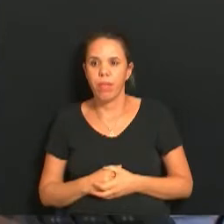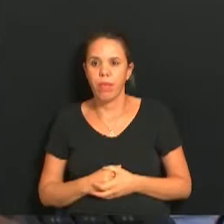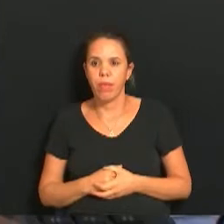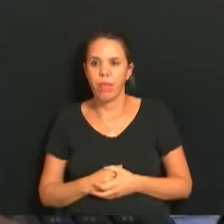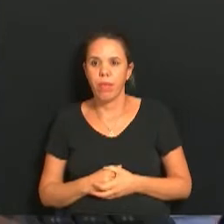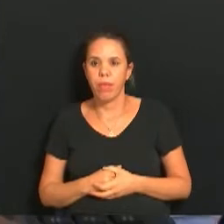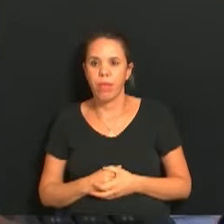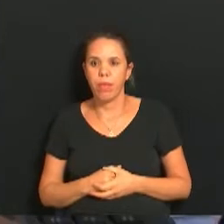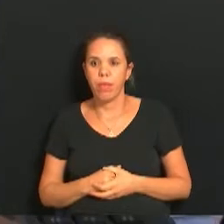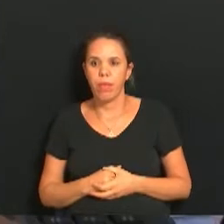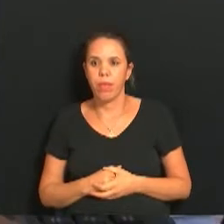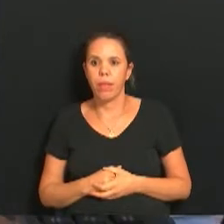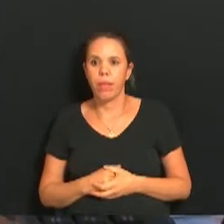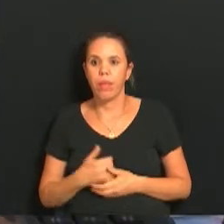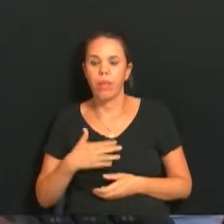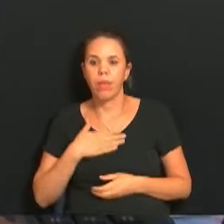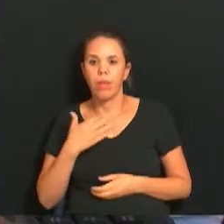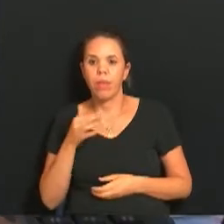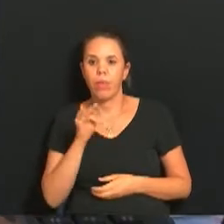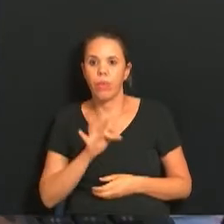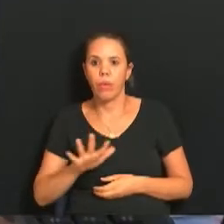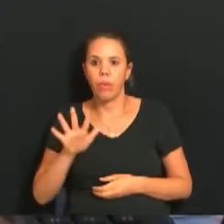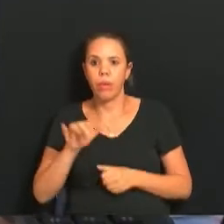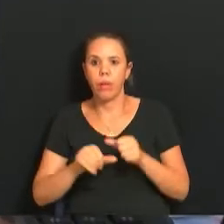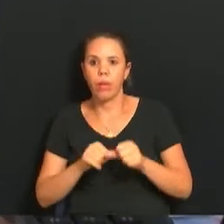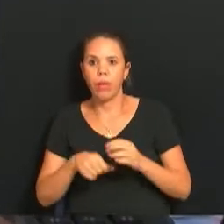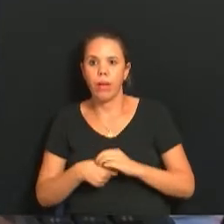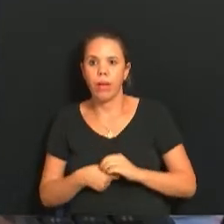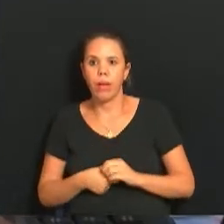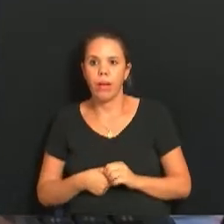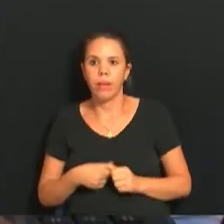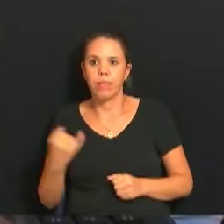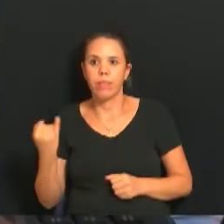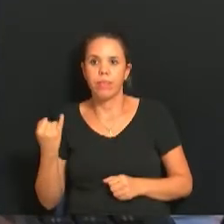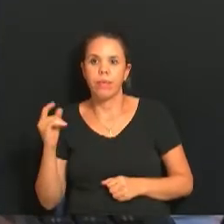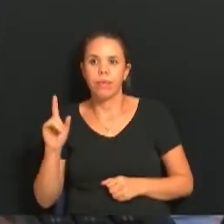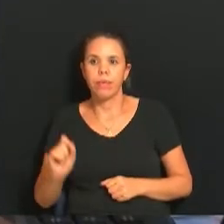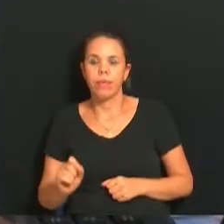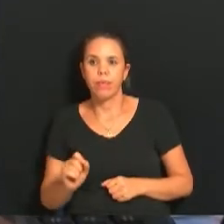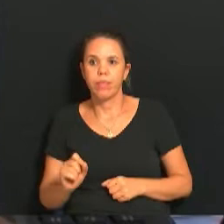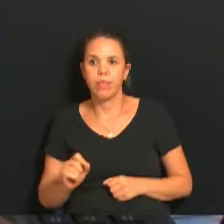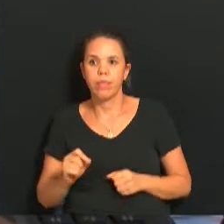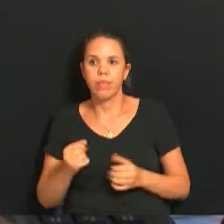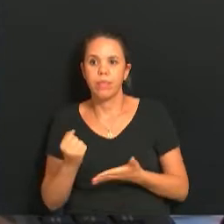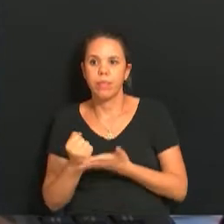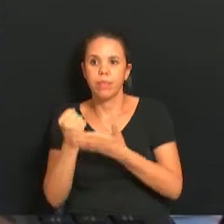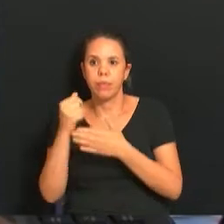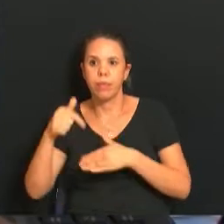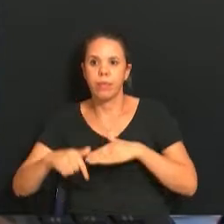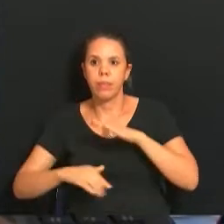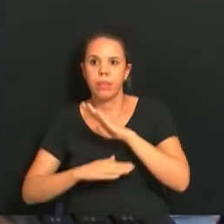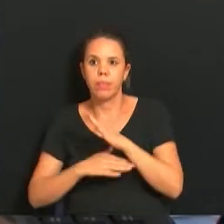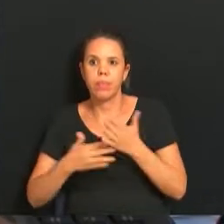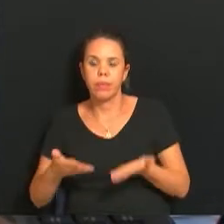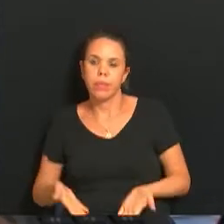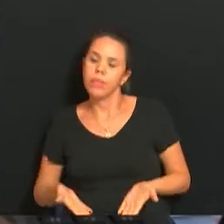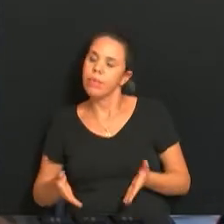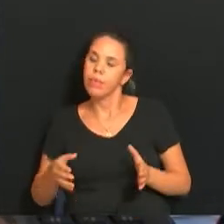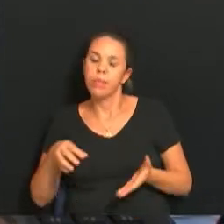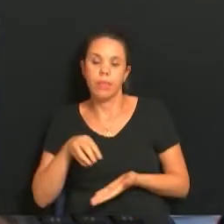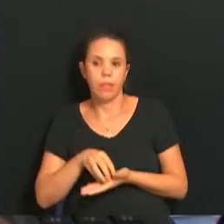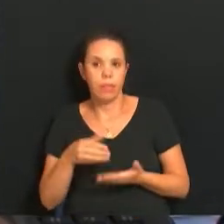mudanças inesperadas pelo governo federal. A mais importante é quem vier buscar ajuda aqui da Casa do Empreendedor para